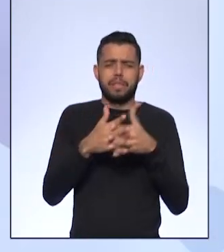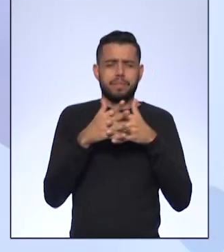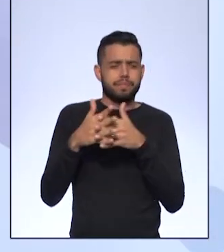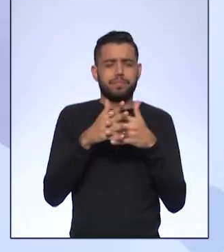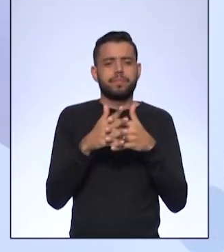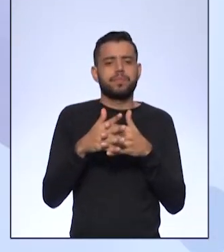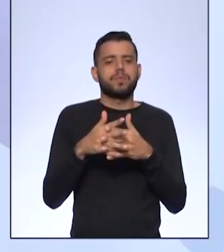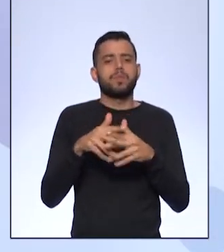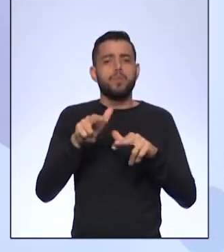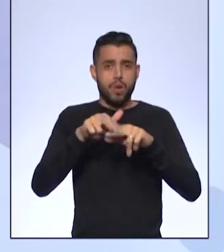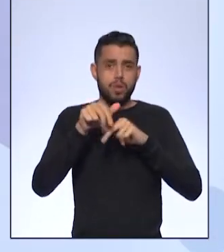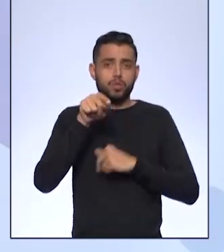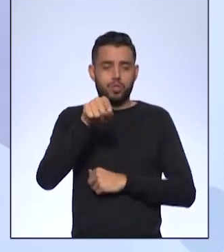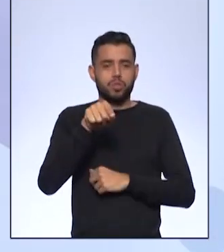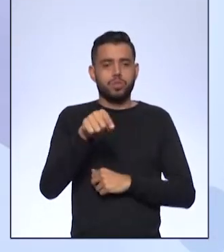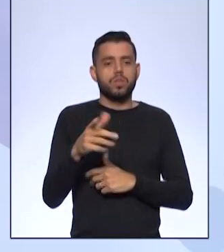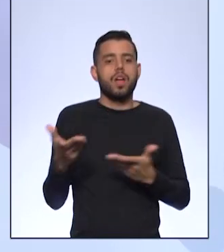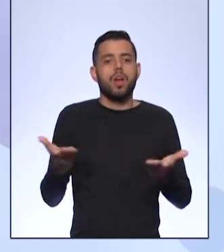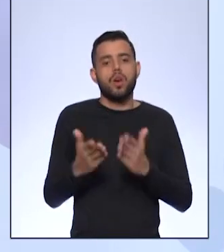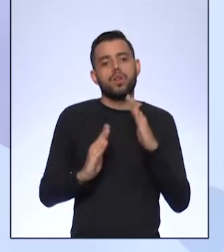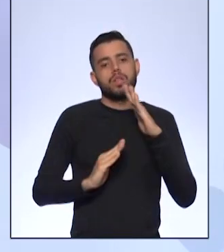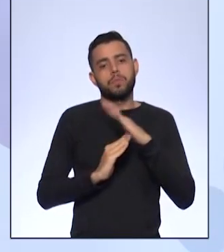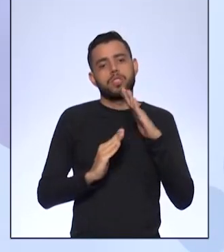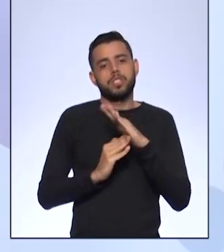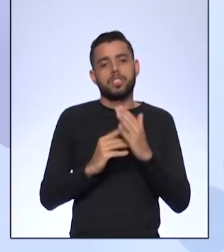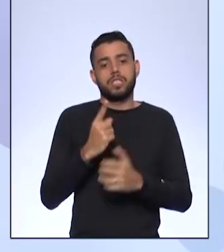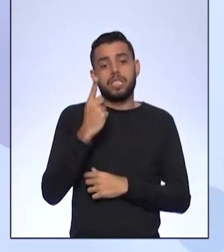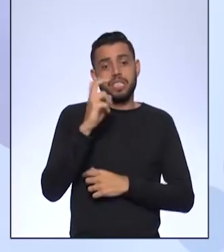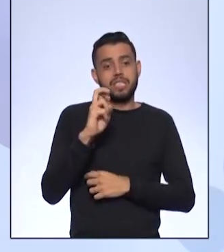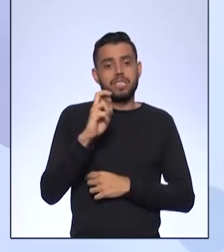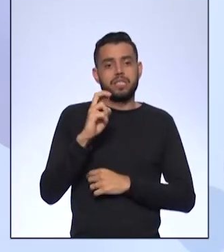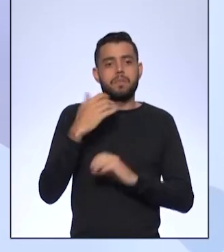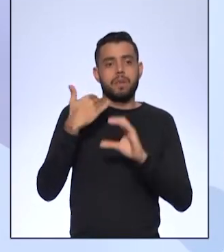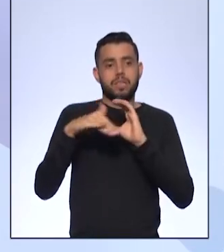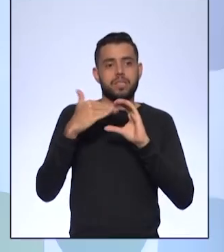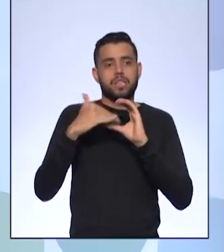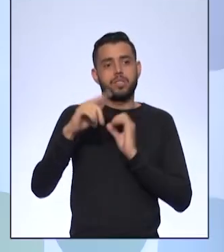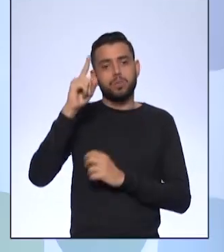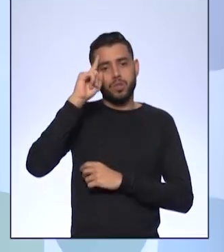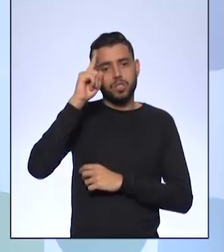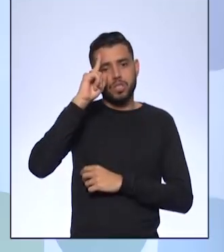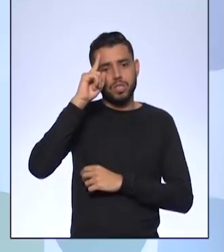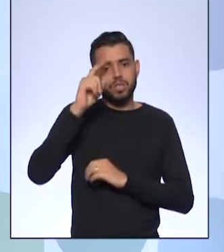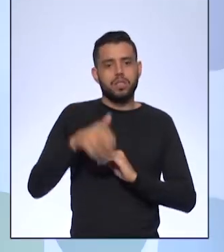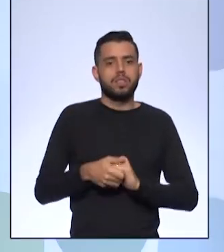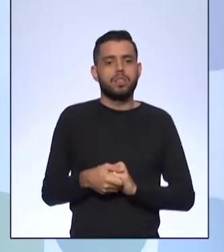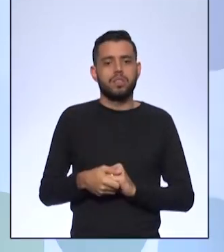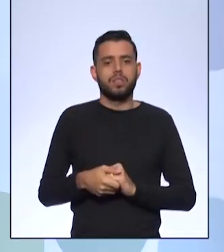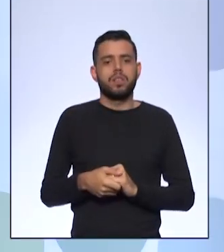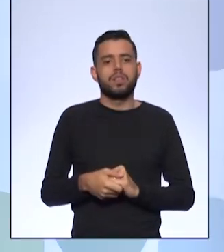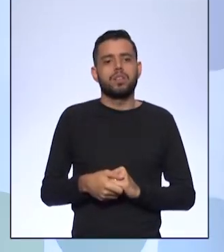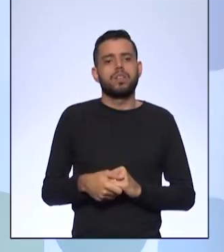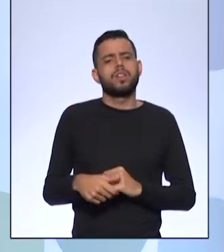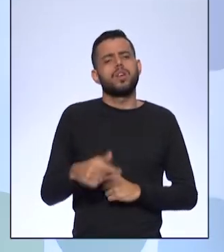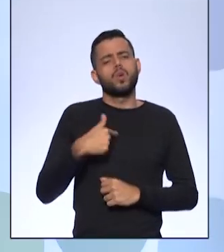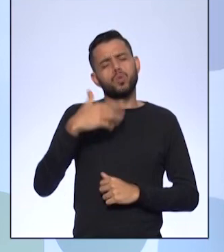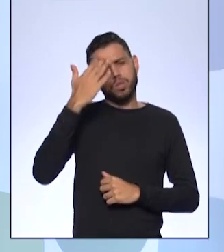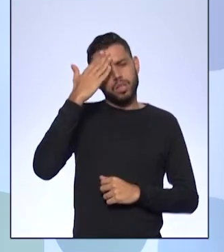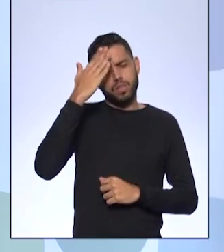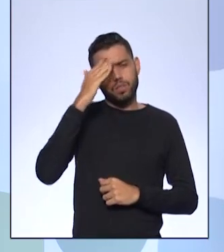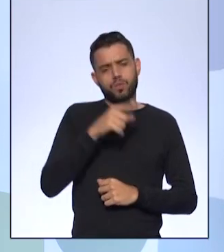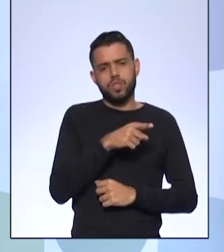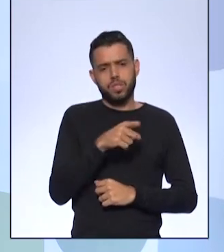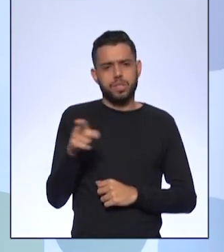disso, agora existe um limite de 15 mensagens por dia. E aí eles continuam aqui, até, assim, eu entendo, vocês estão colocando